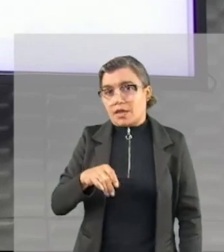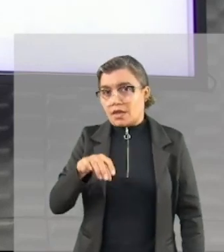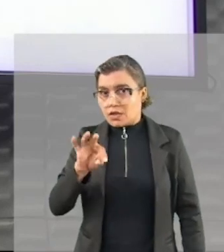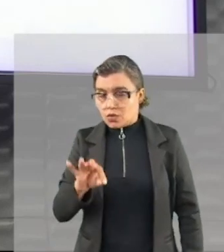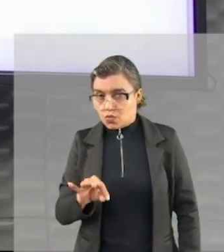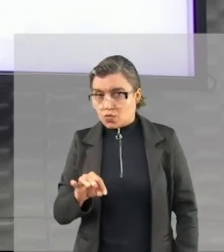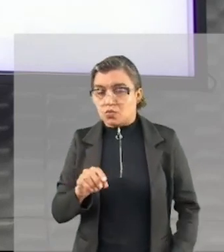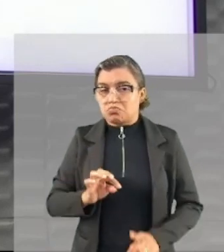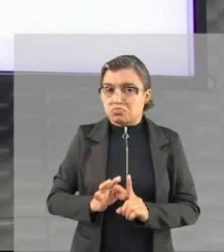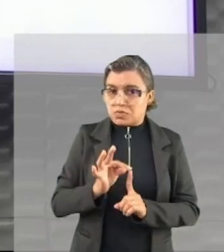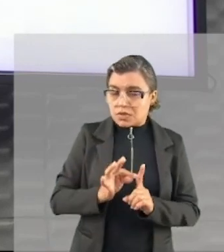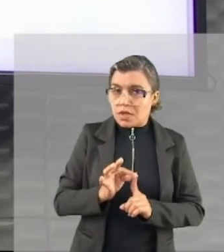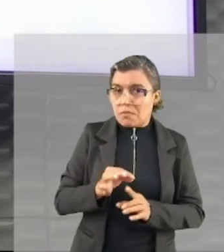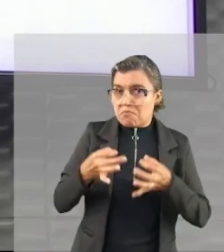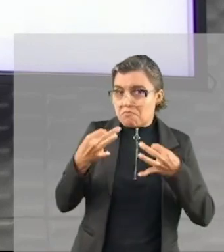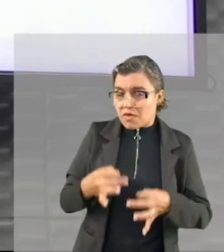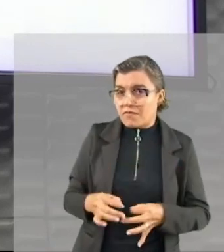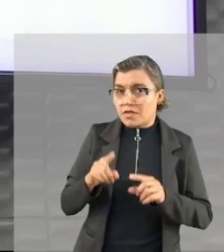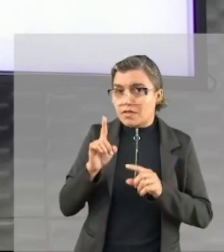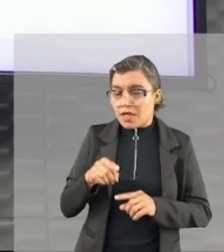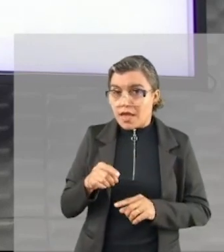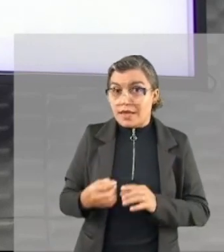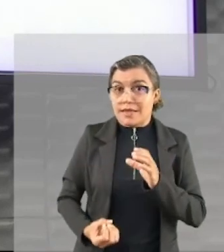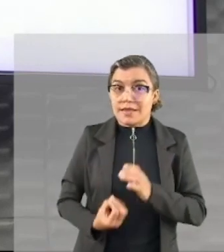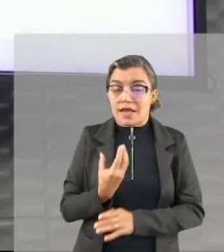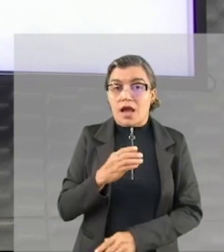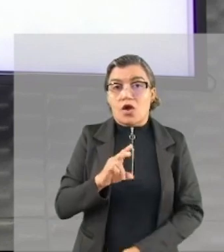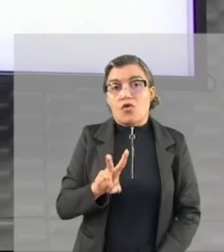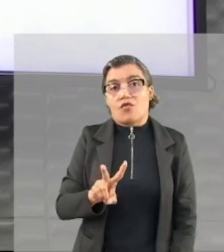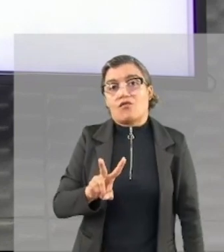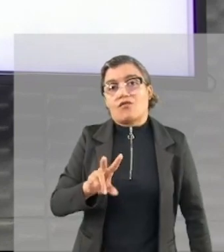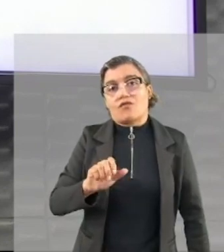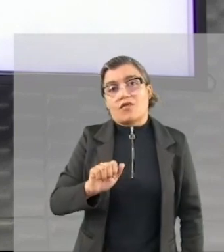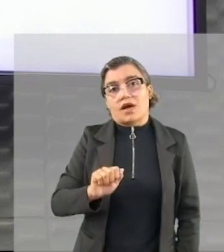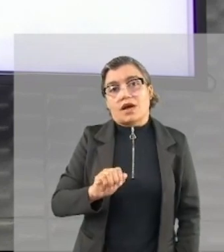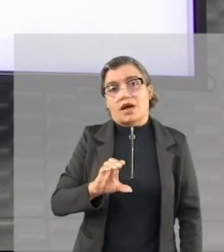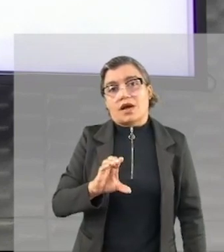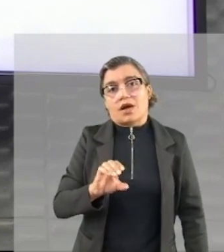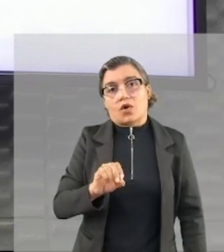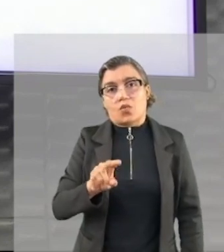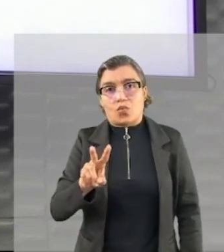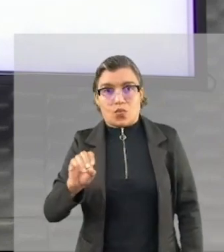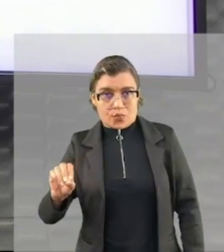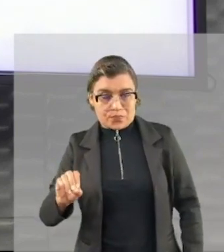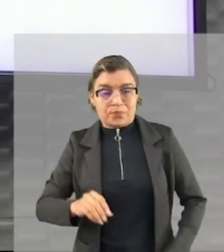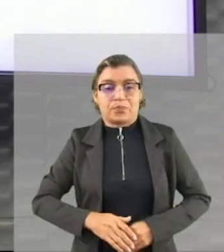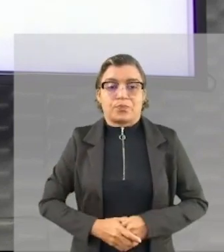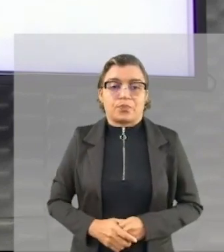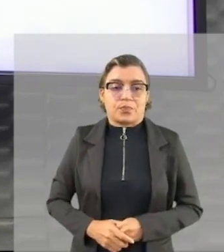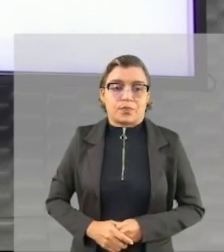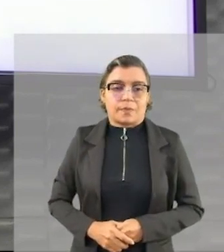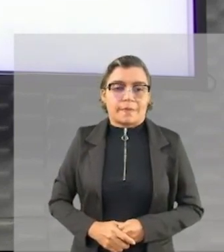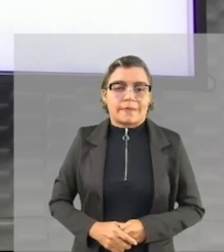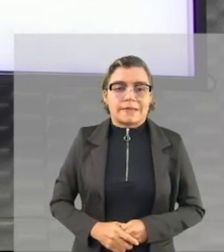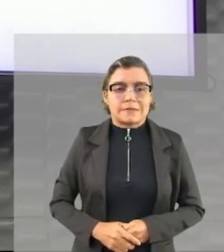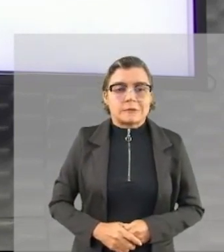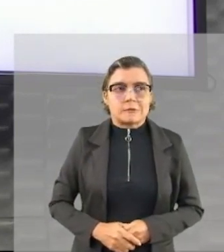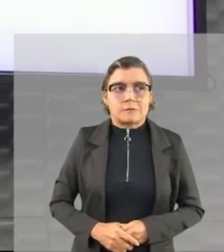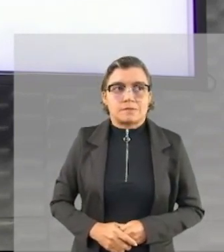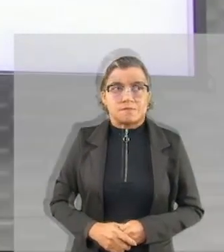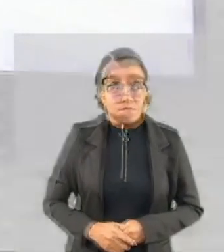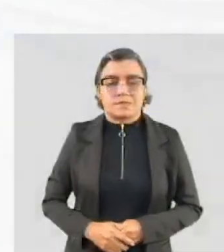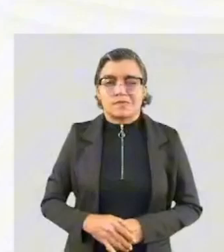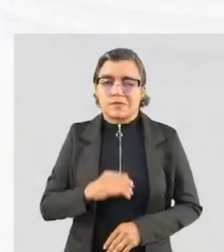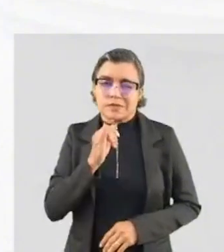por condução é você criar um vácuo. Tá bom? Beleza. Atenção para uma coisinha